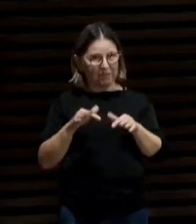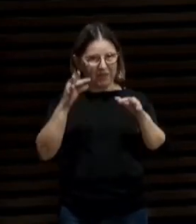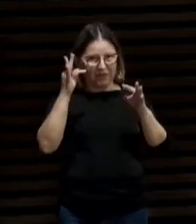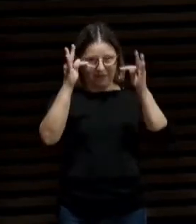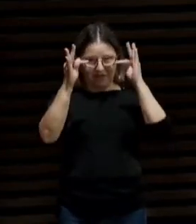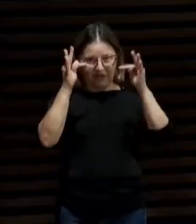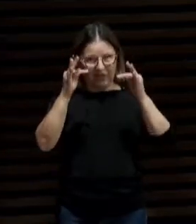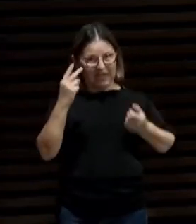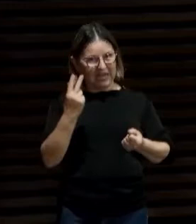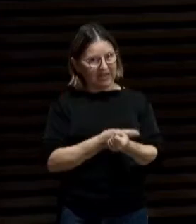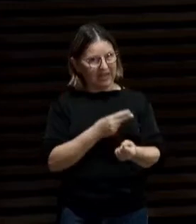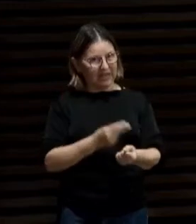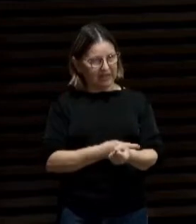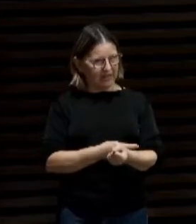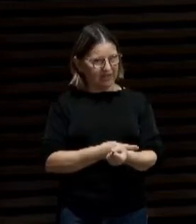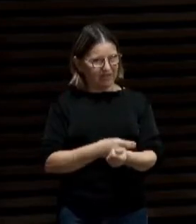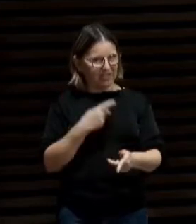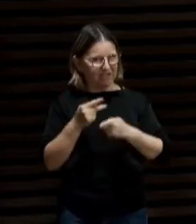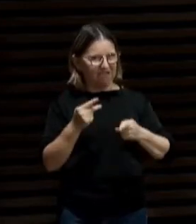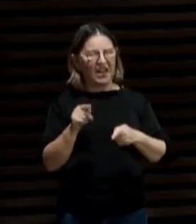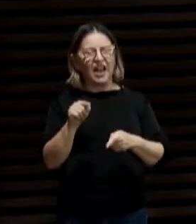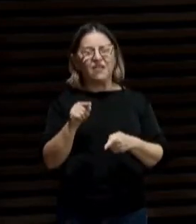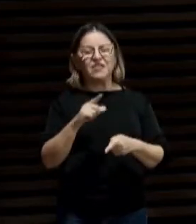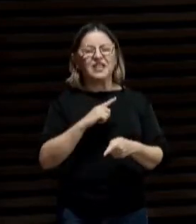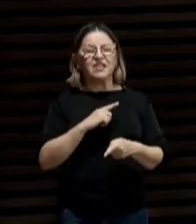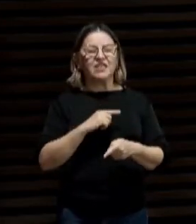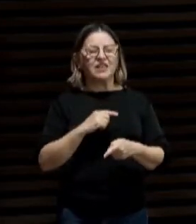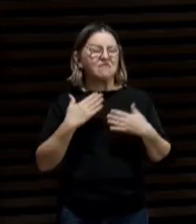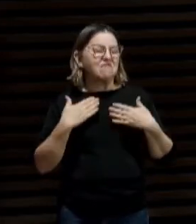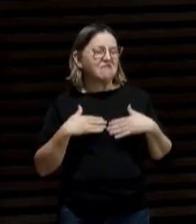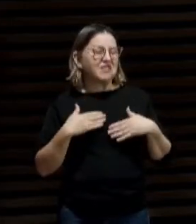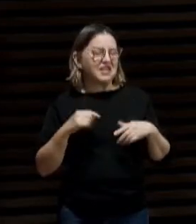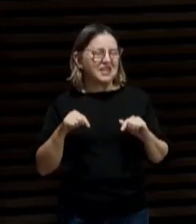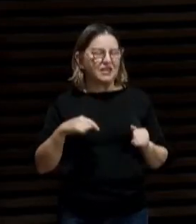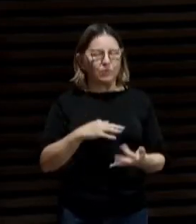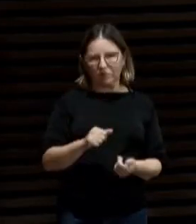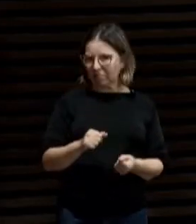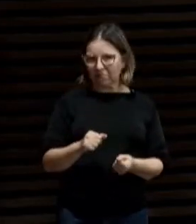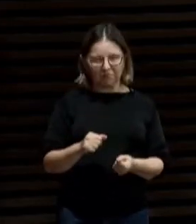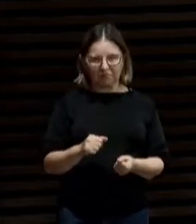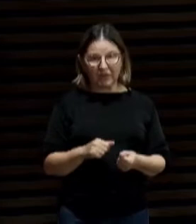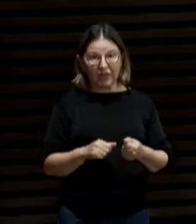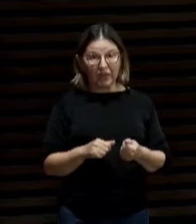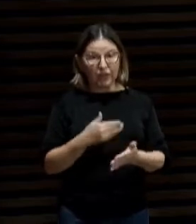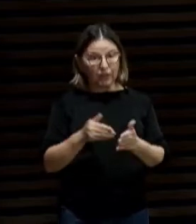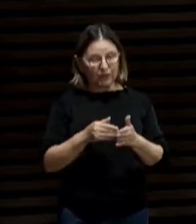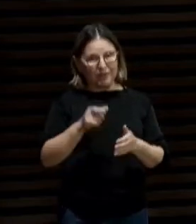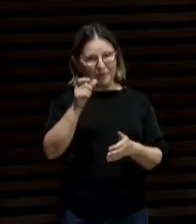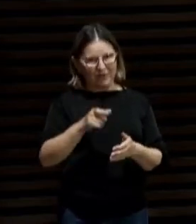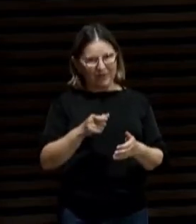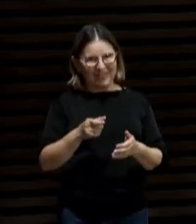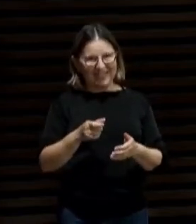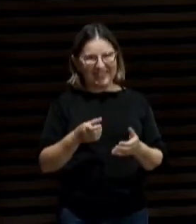que vai te propor tranquilidade no mundo. Todo aquele que quiser viver piedosamente em Cristo Jesus, vírgula,